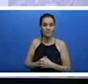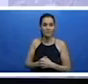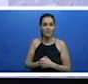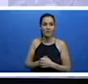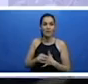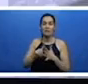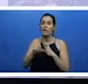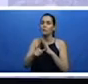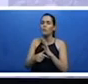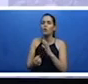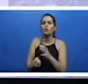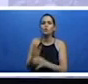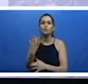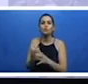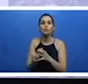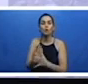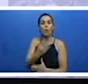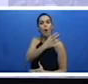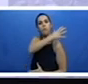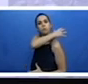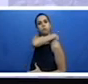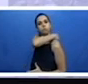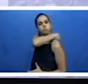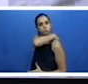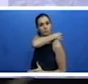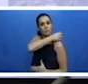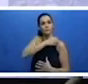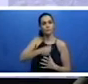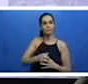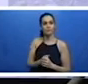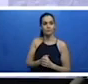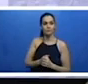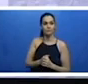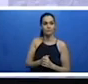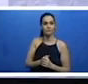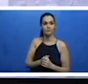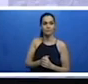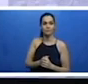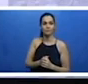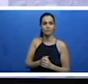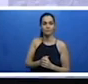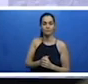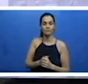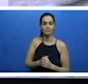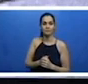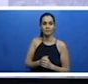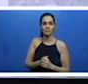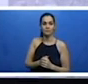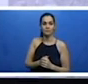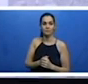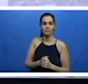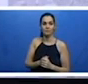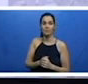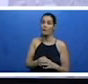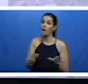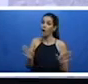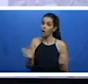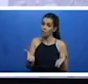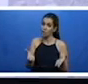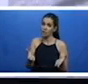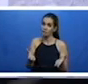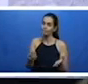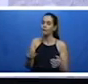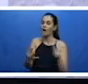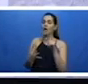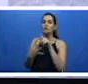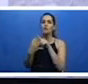da evolução, surgiram os pulmões. Nós temos alguns peixes pulmonados atualmente. E 4 pernas, que deu origem a